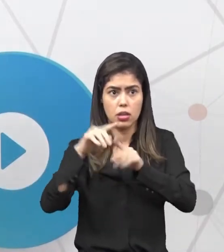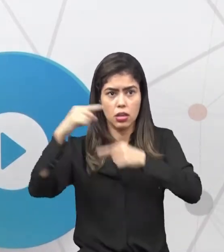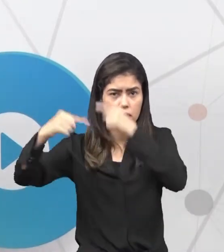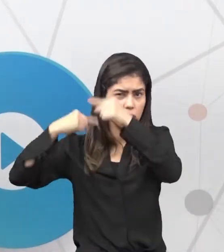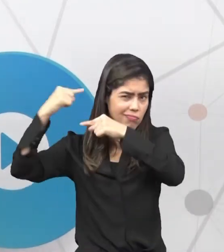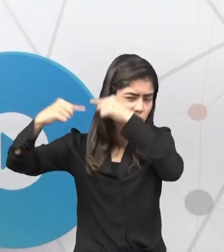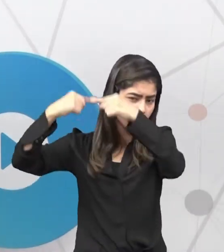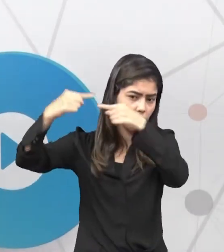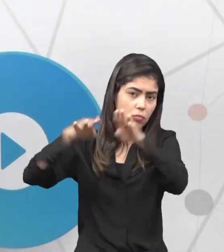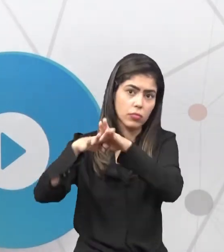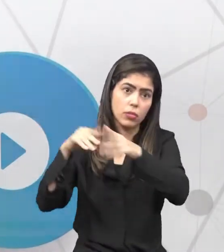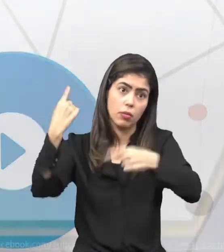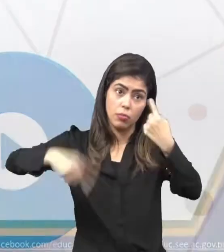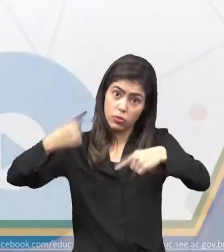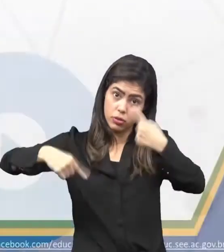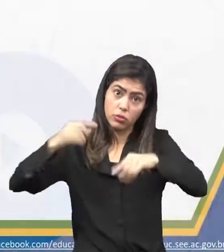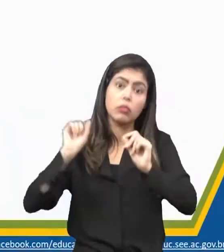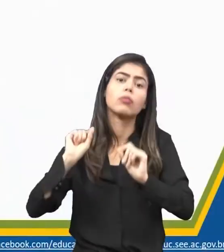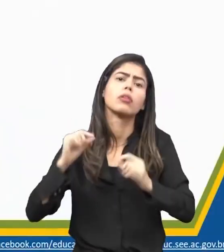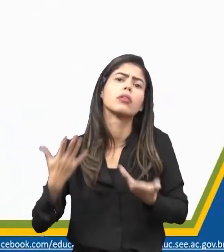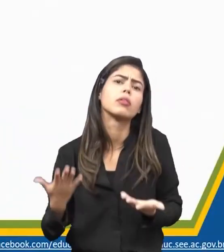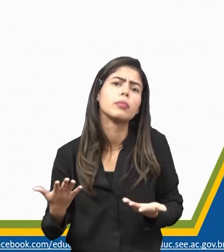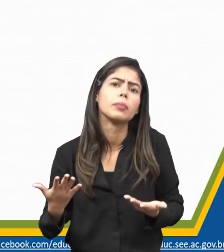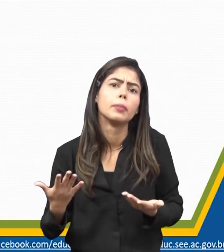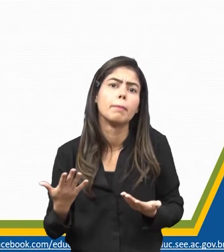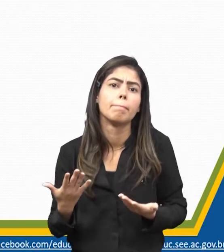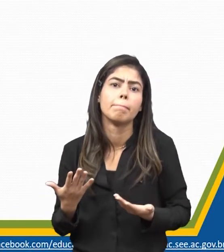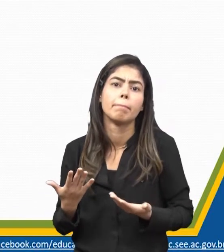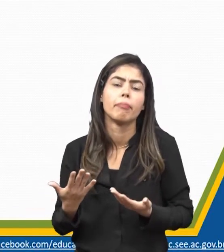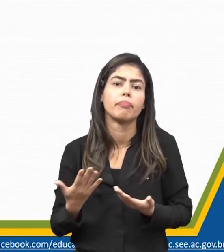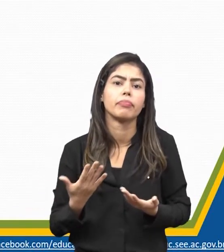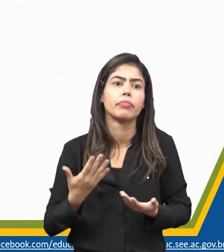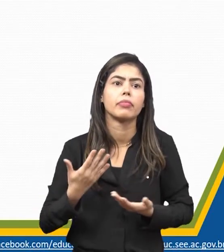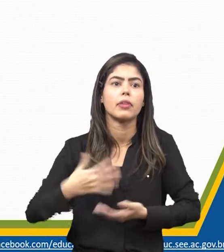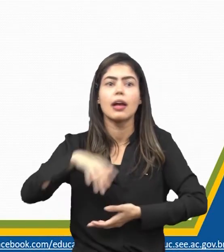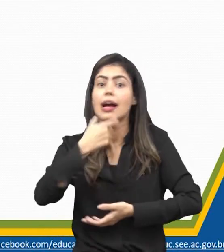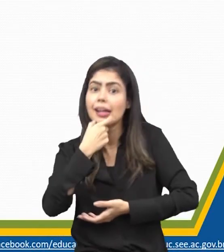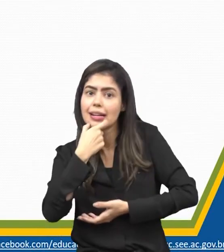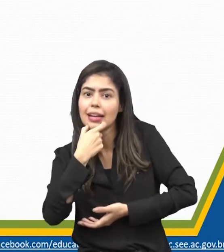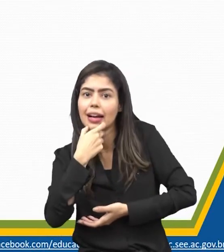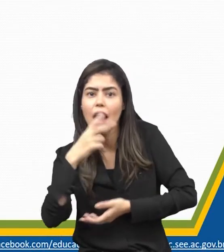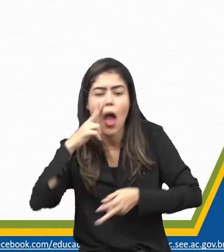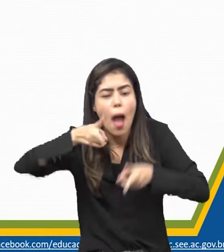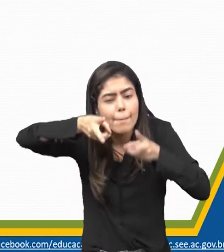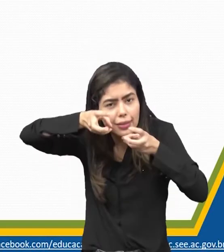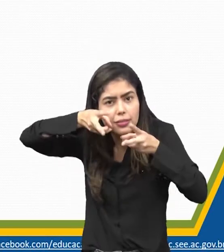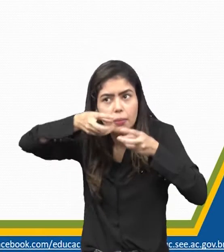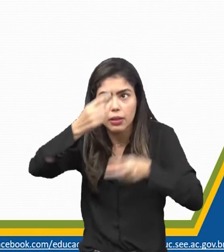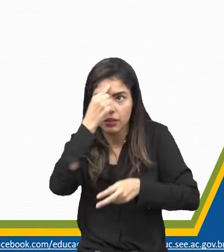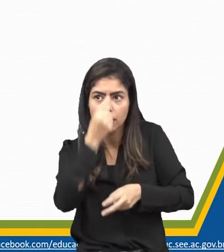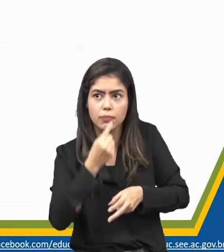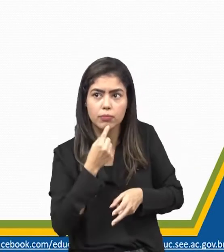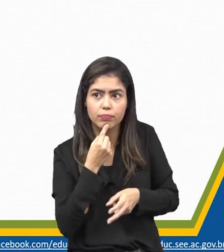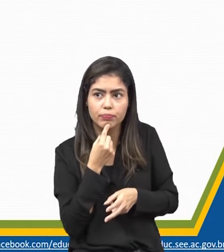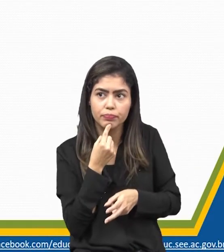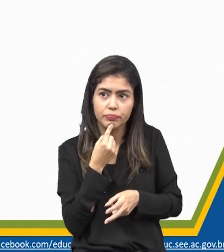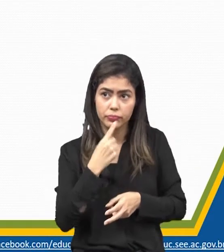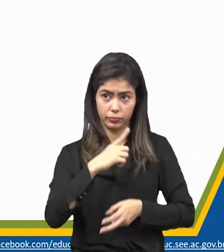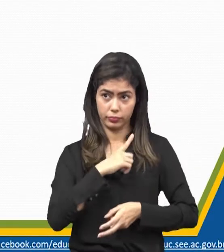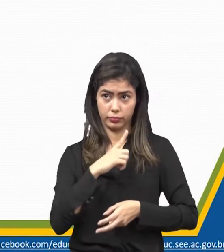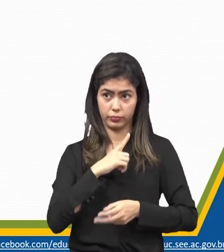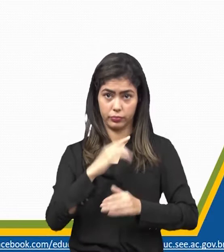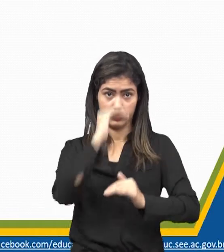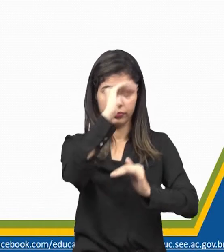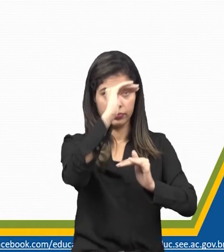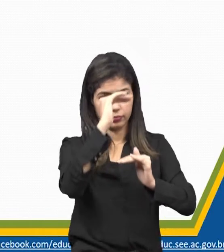em termos da política, o quê? A Inglaterra. Se vocês observarem a imagem, nós temos